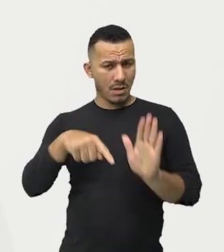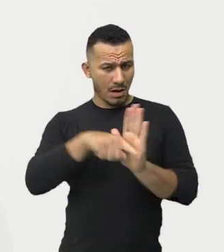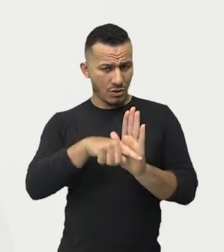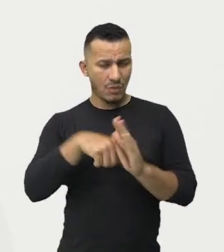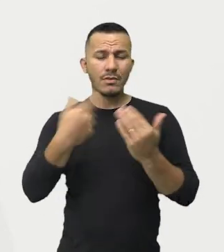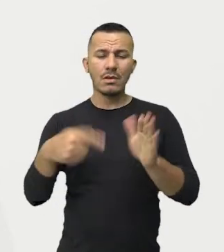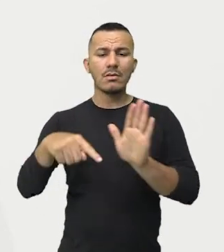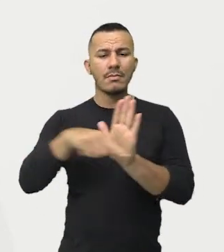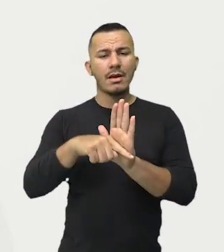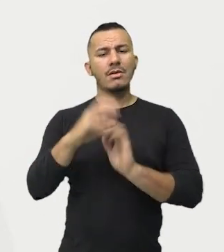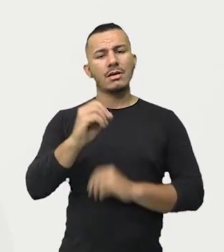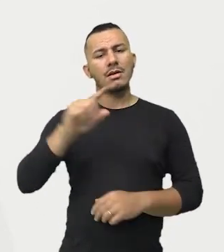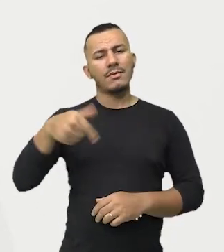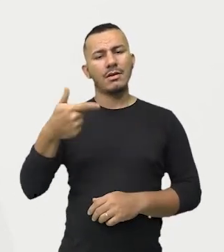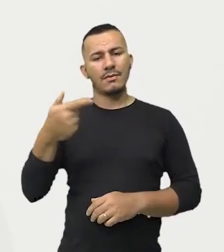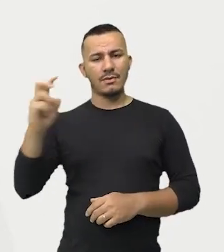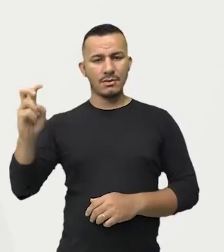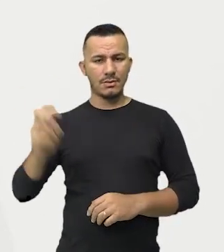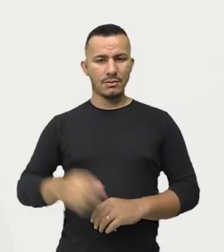então menos